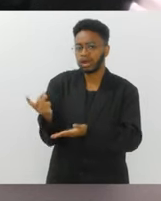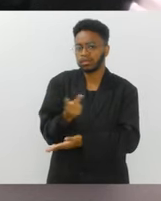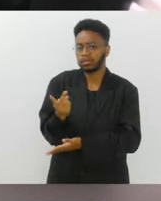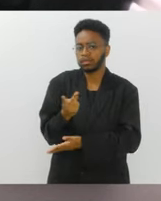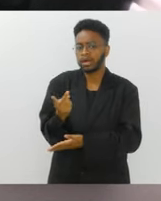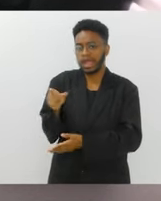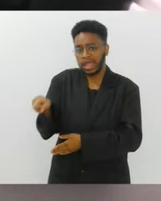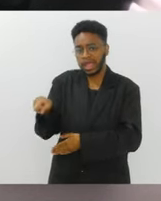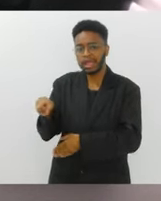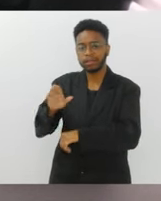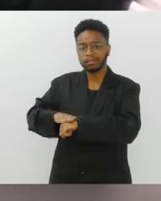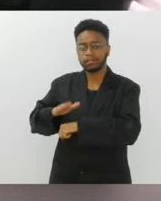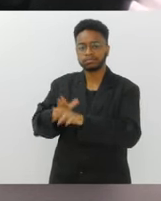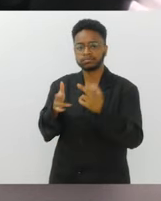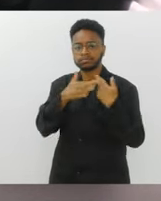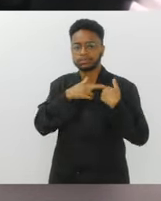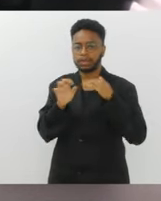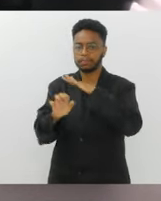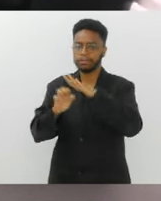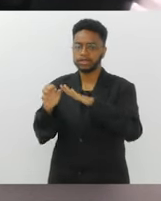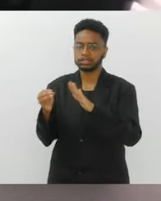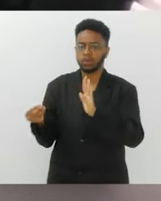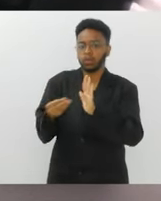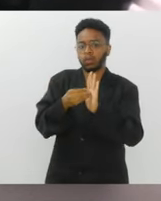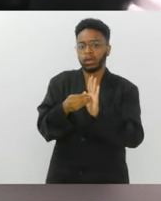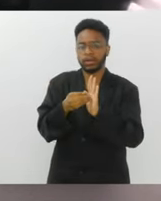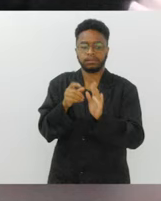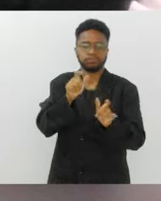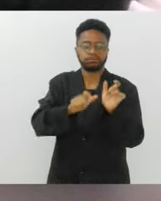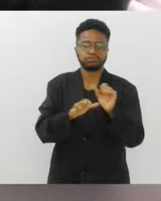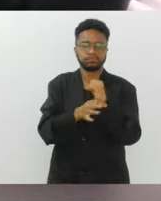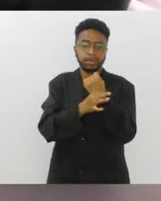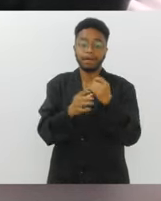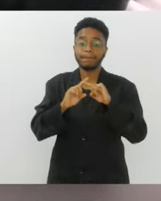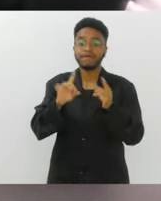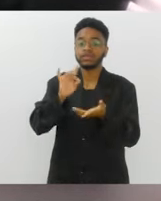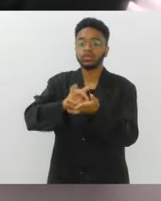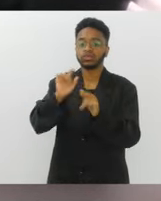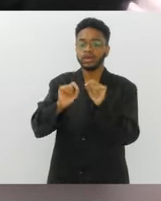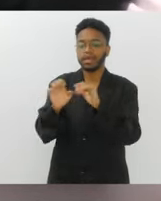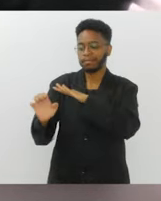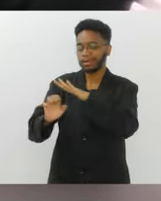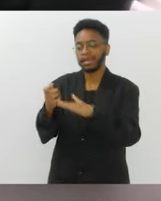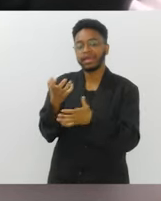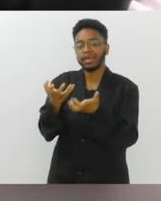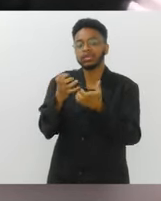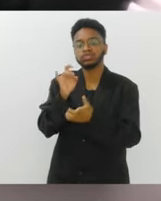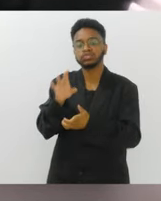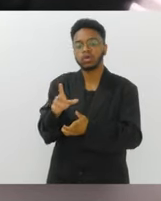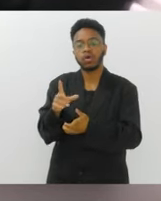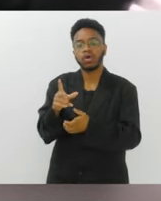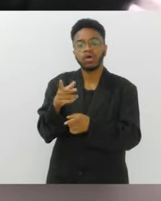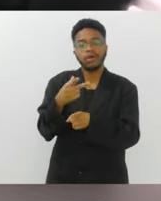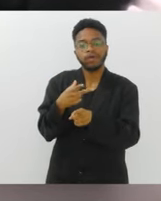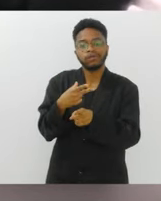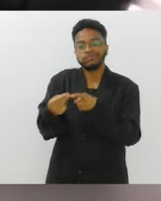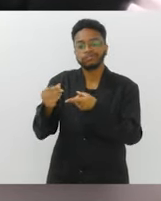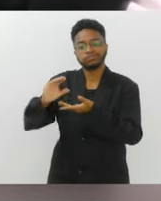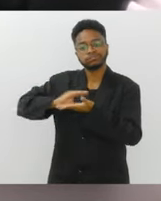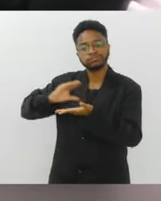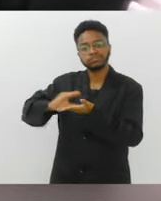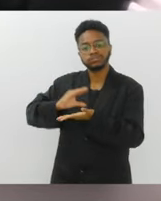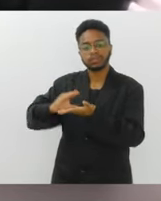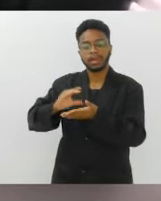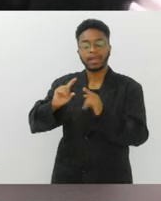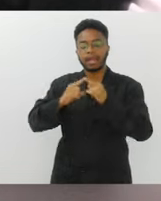botar a segurança. A verdade é que o japonês só quer ganhar. O mimimi é que só quer aumentar.